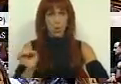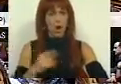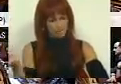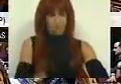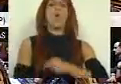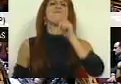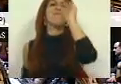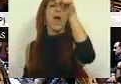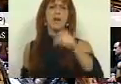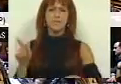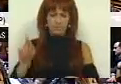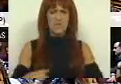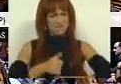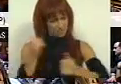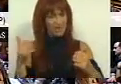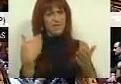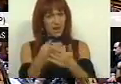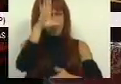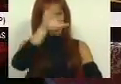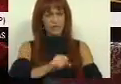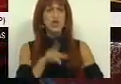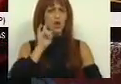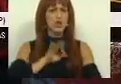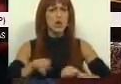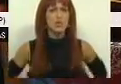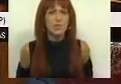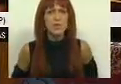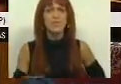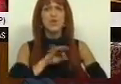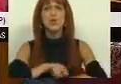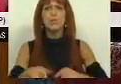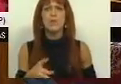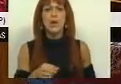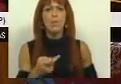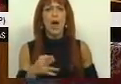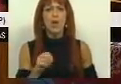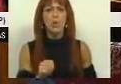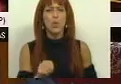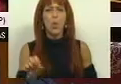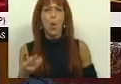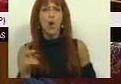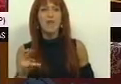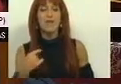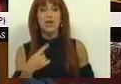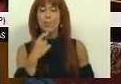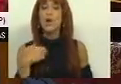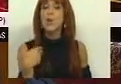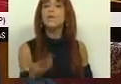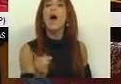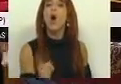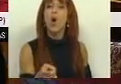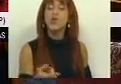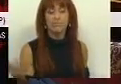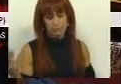ocasião. Tinha-lhe ficado bem, Sras. e Srs. Deputados, Sr. Deputado Paulo Oliveira, a questão que tenho para colocar,